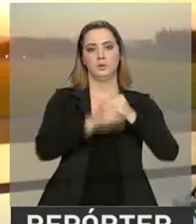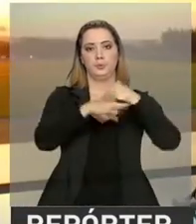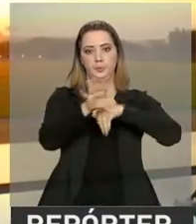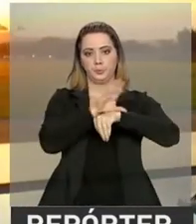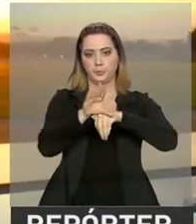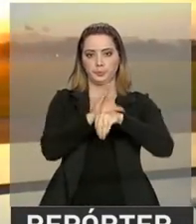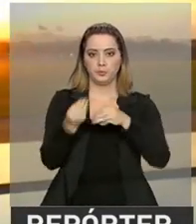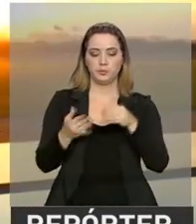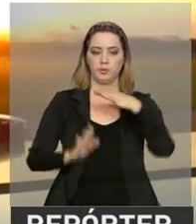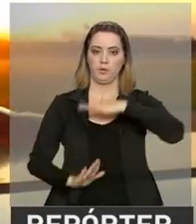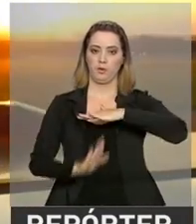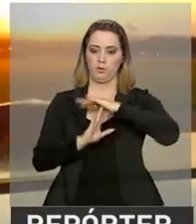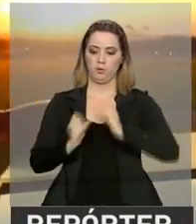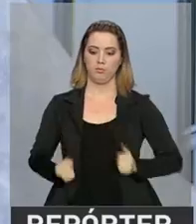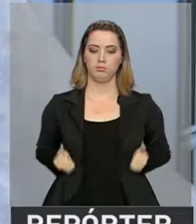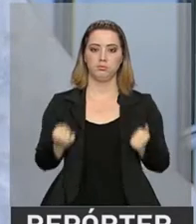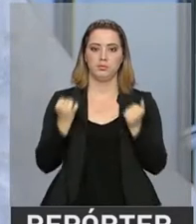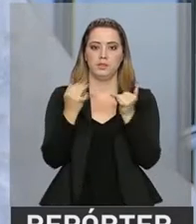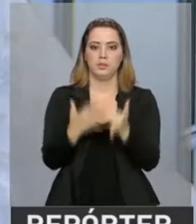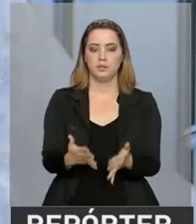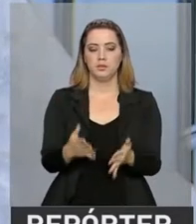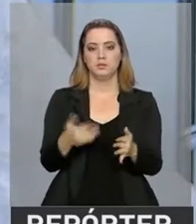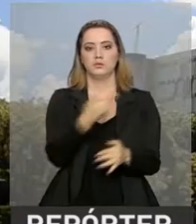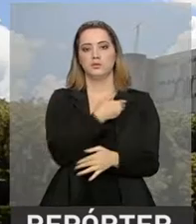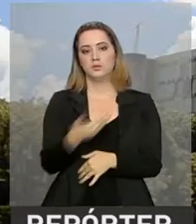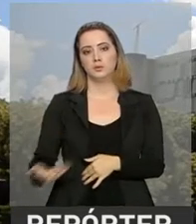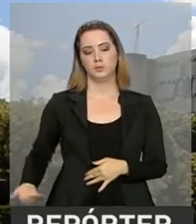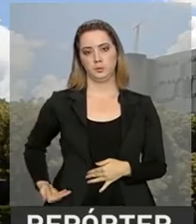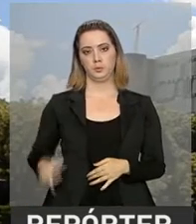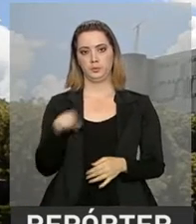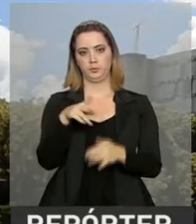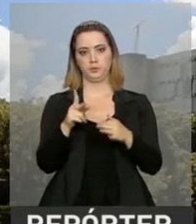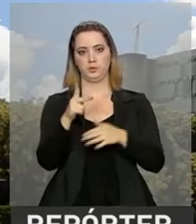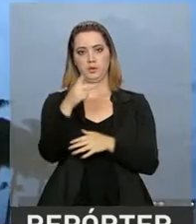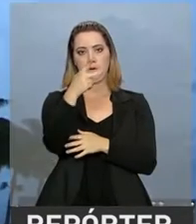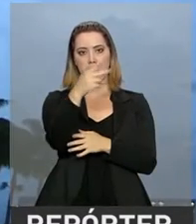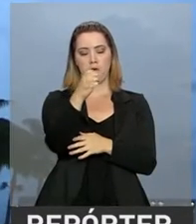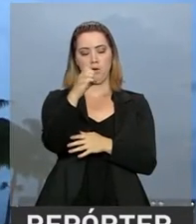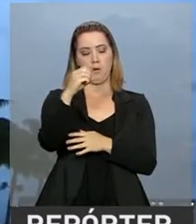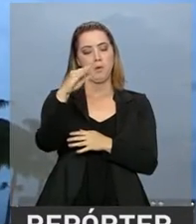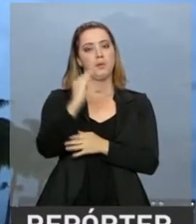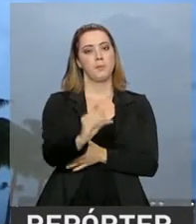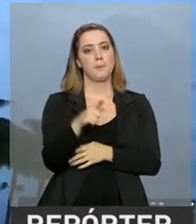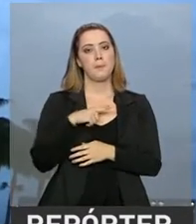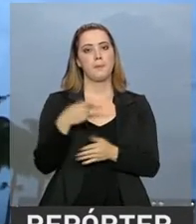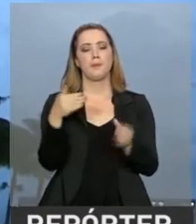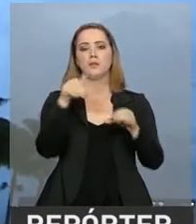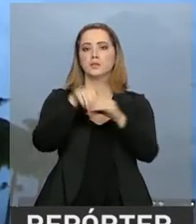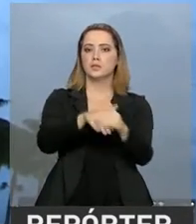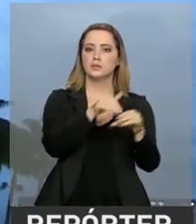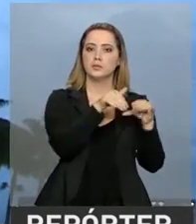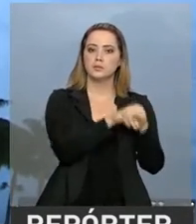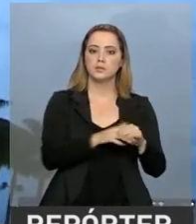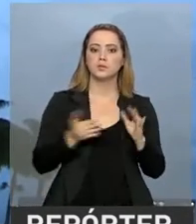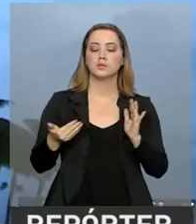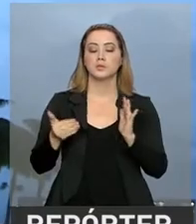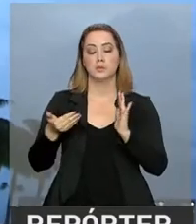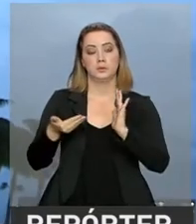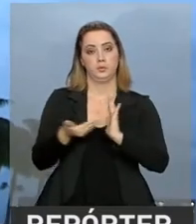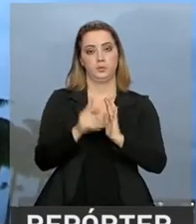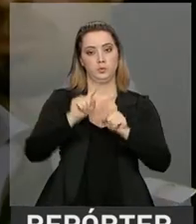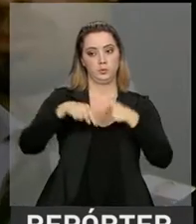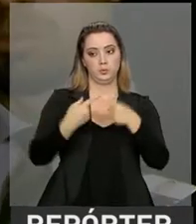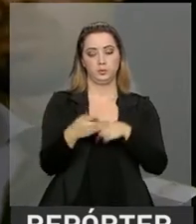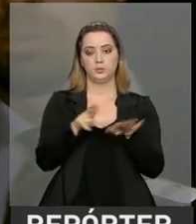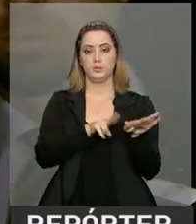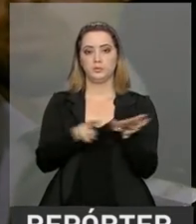Constituição que limita o crescimento das contas públicas. A PEC deve ser votada no plenário da Câmara dos Deputados na próxima